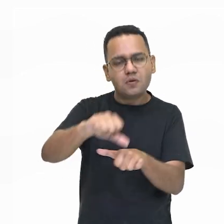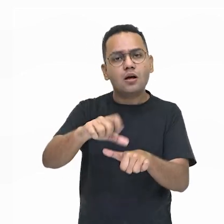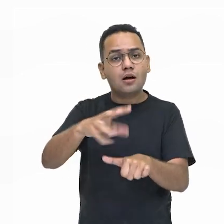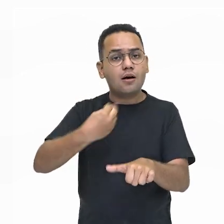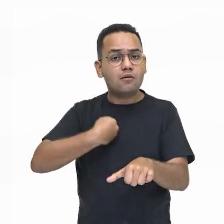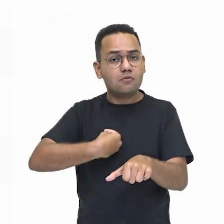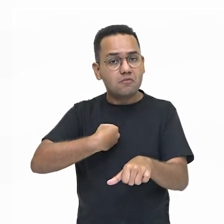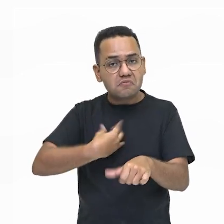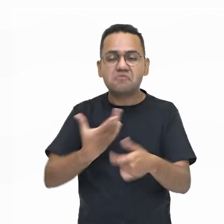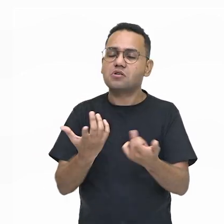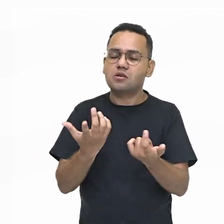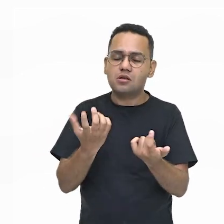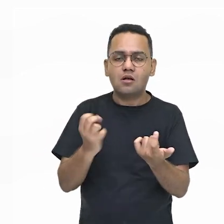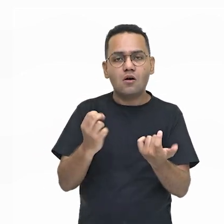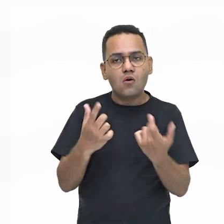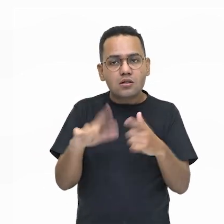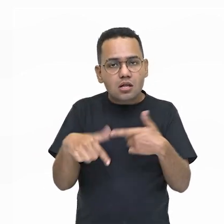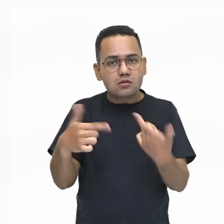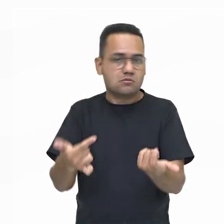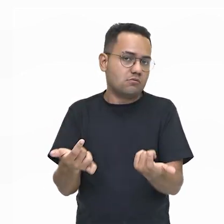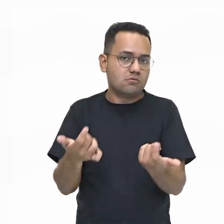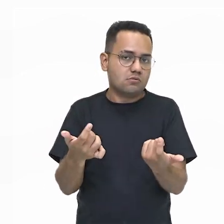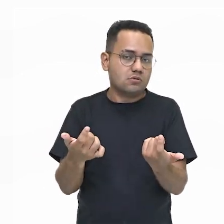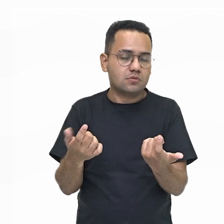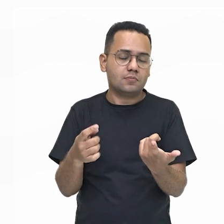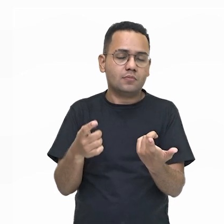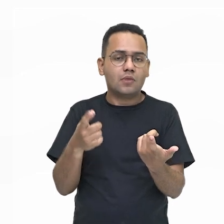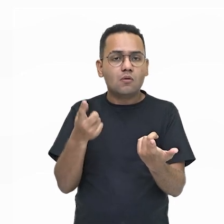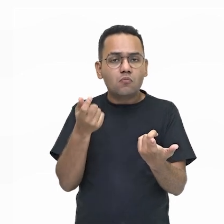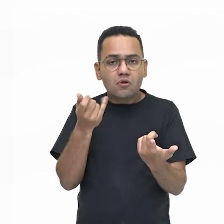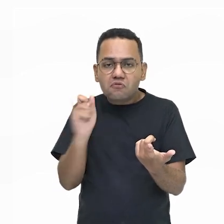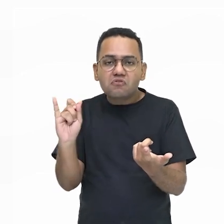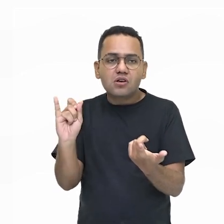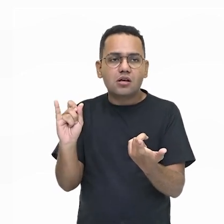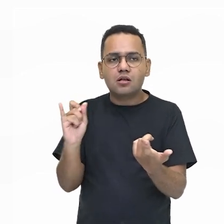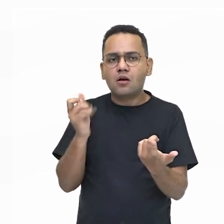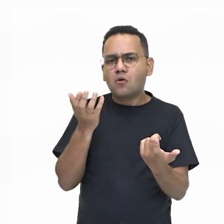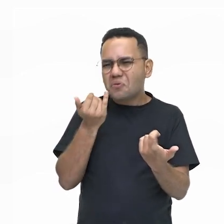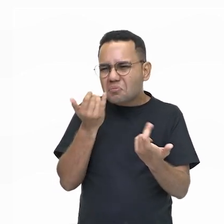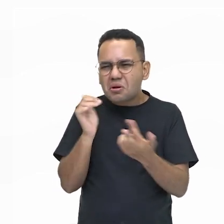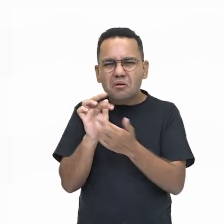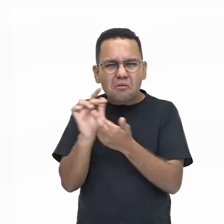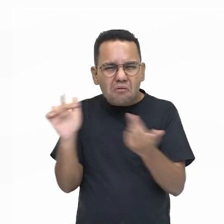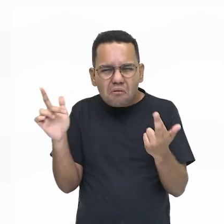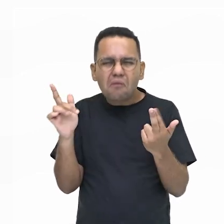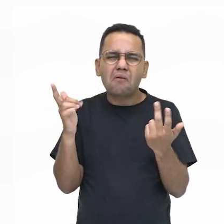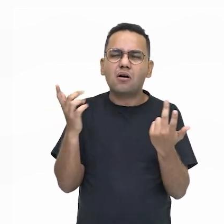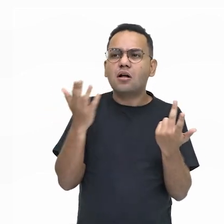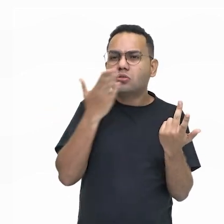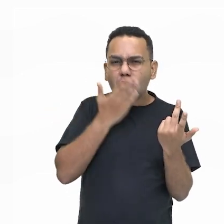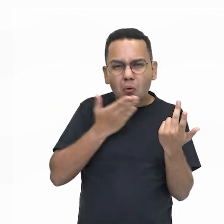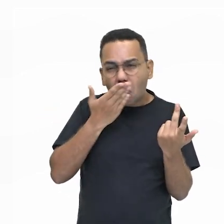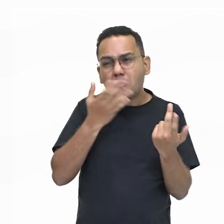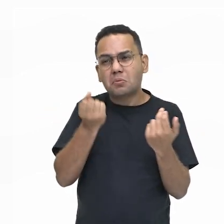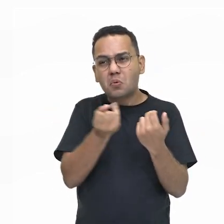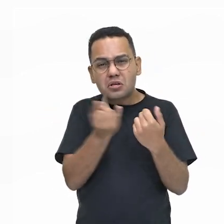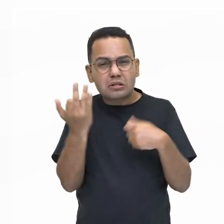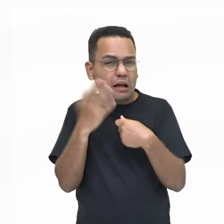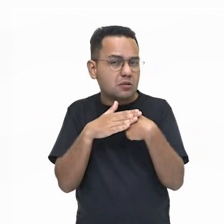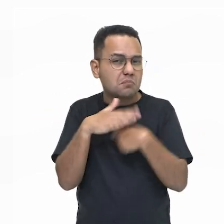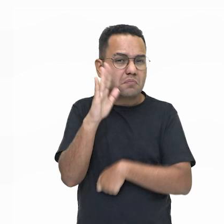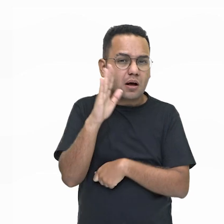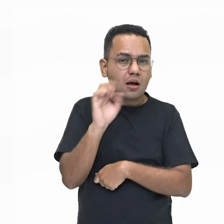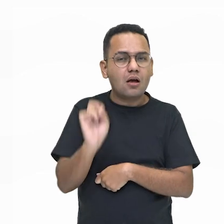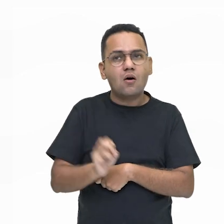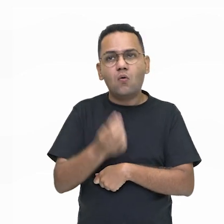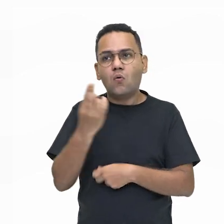a forma como vocês se alimentam, procurem evitar doces em exagero, procurem